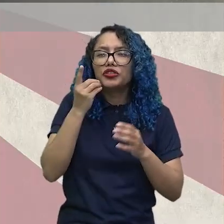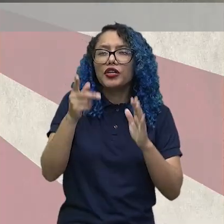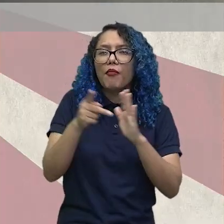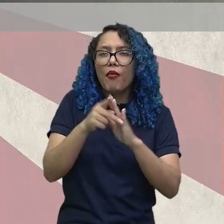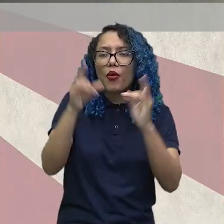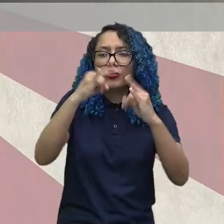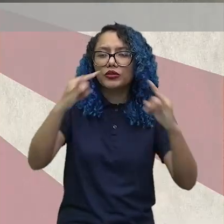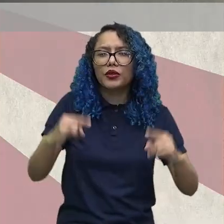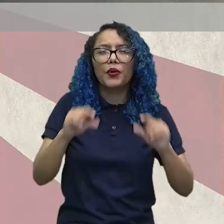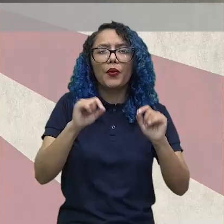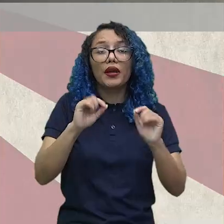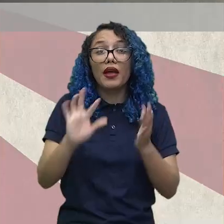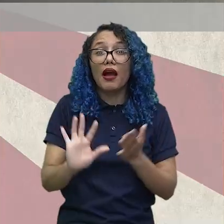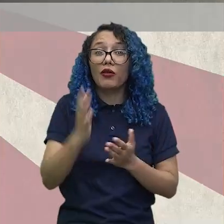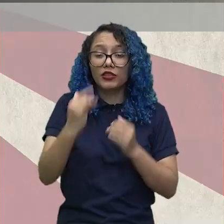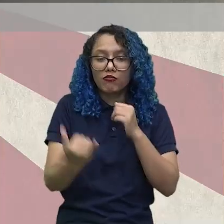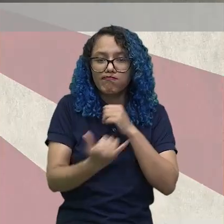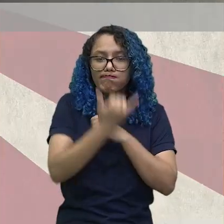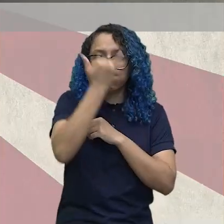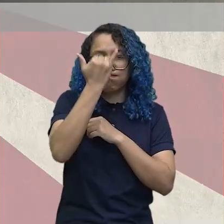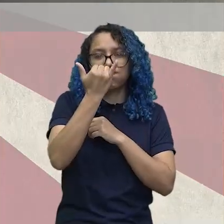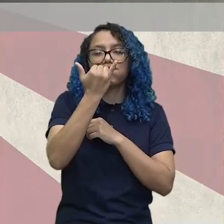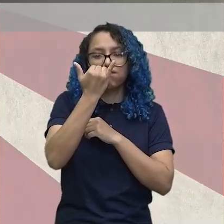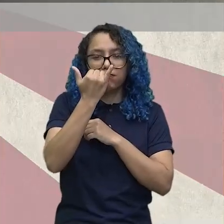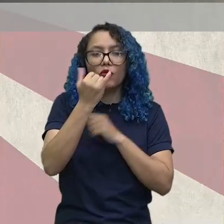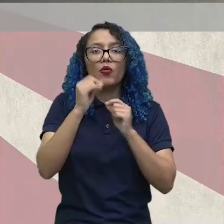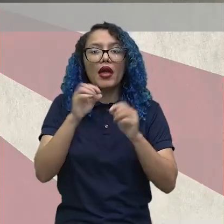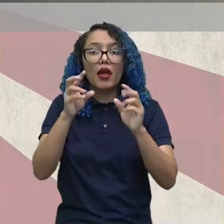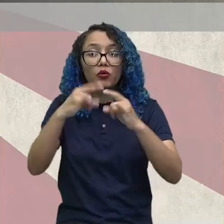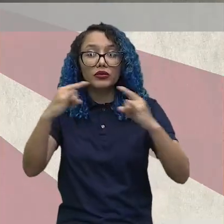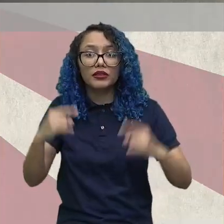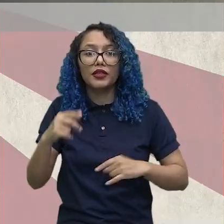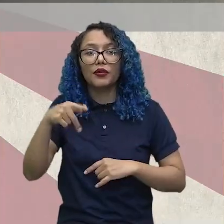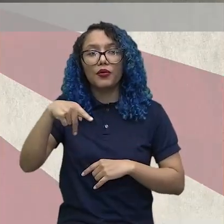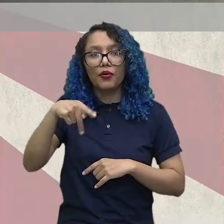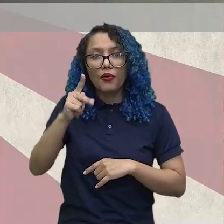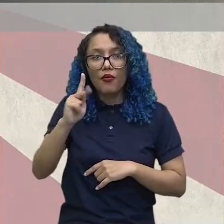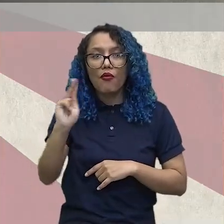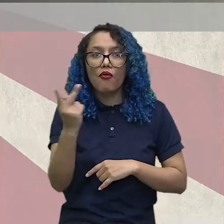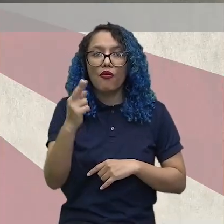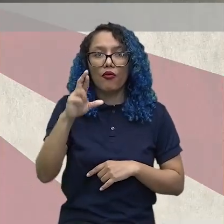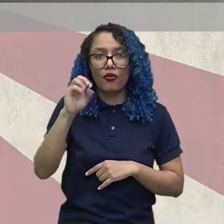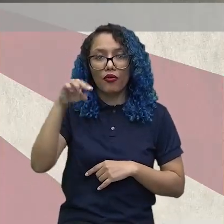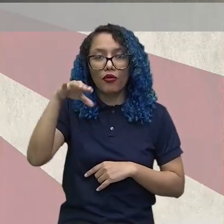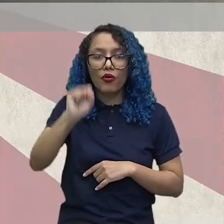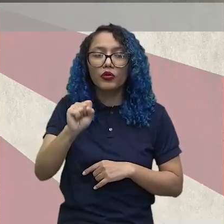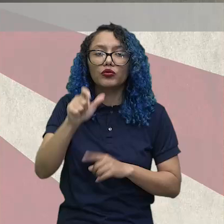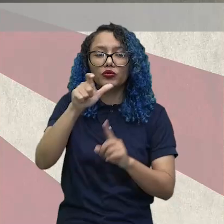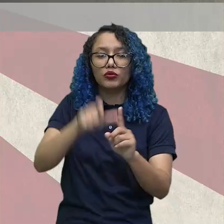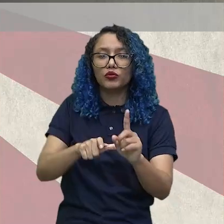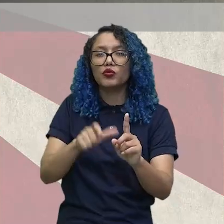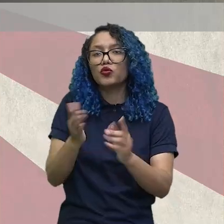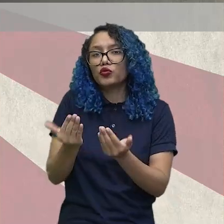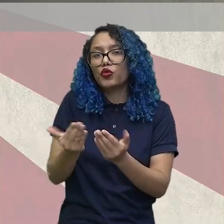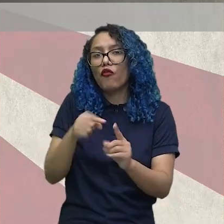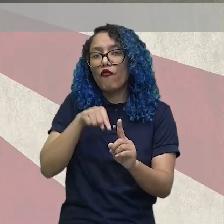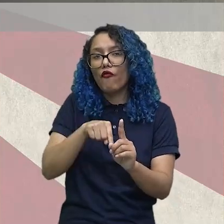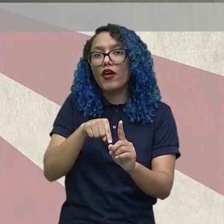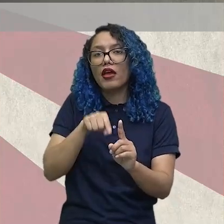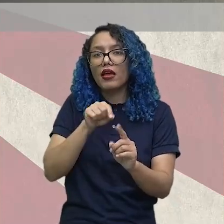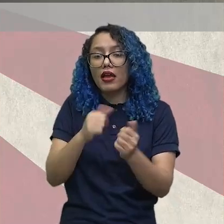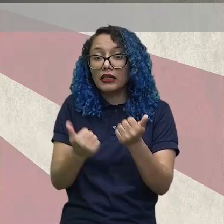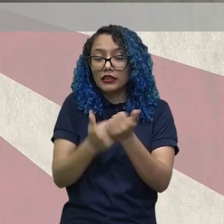houve uma tragédia com o Circo Cronos, que, infelizmente, houve a morte de um jovem que